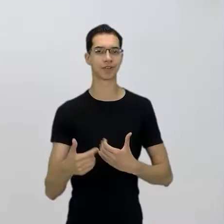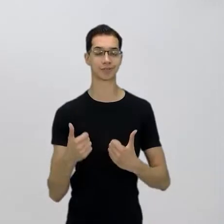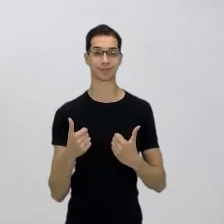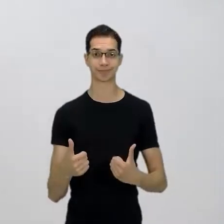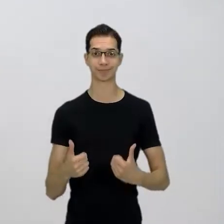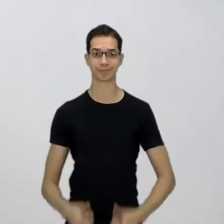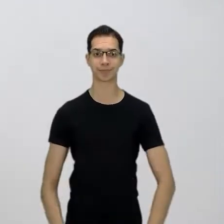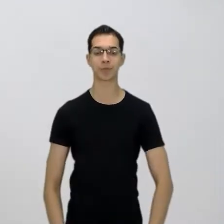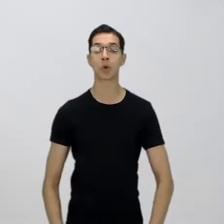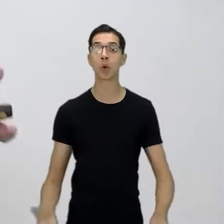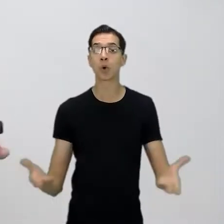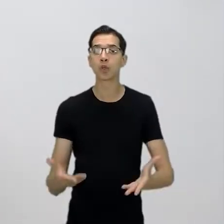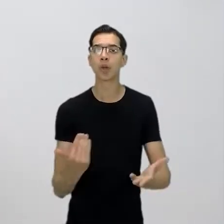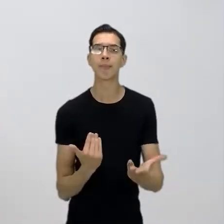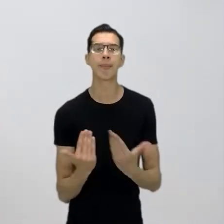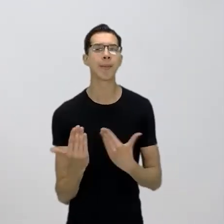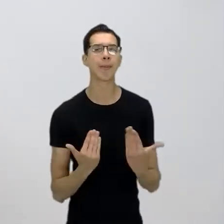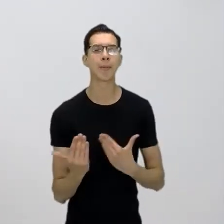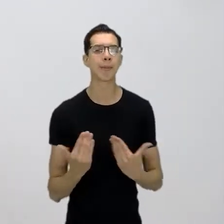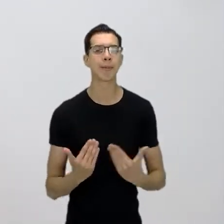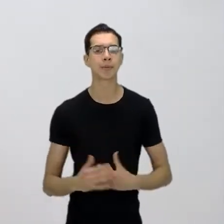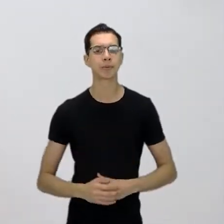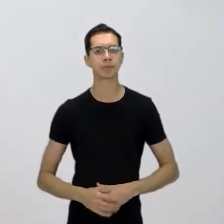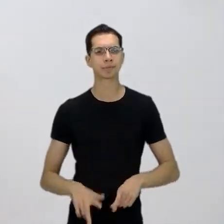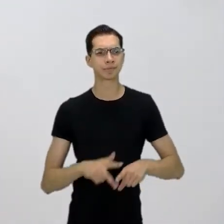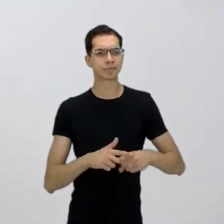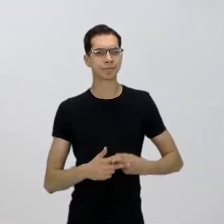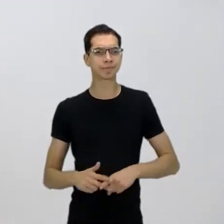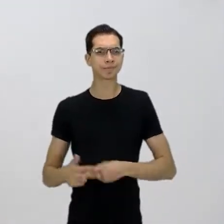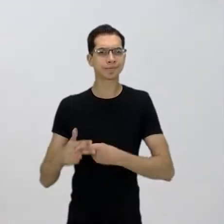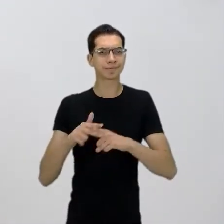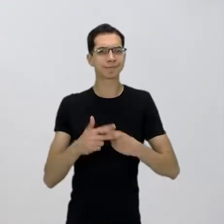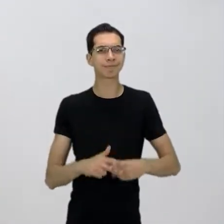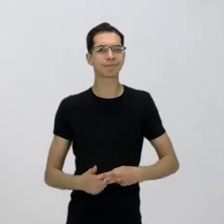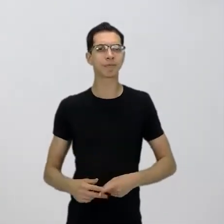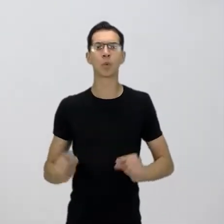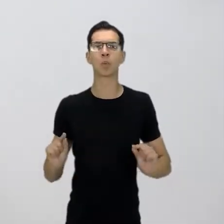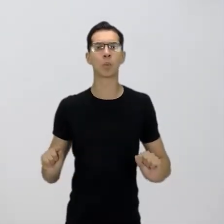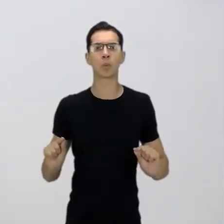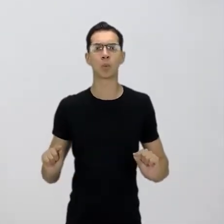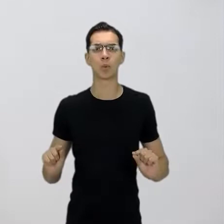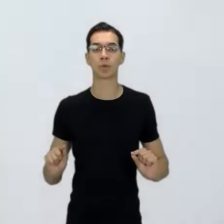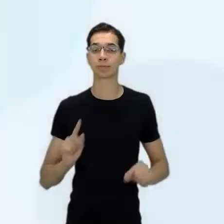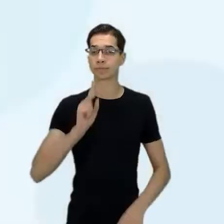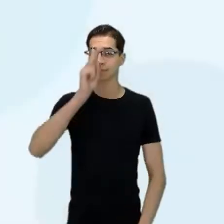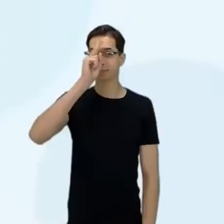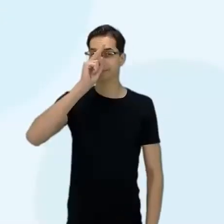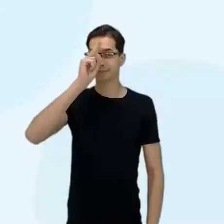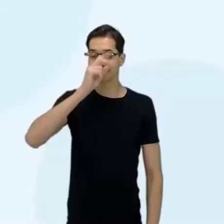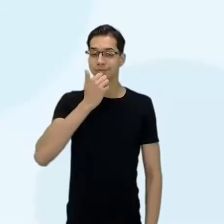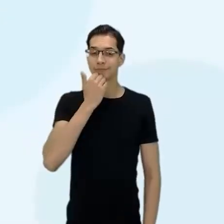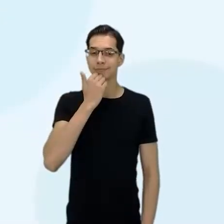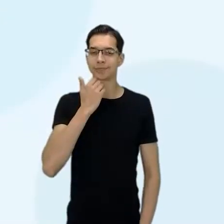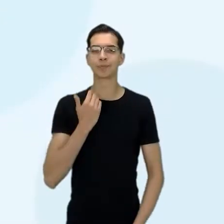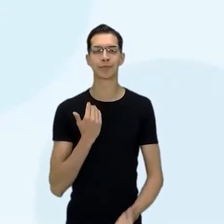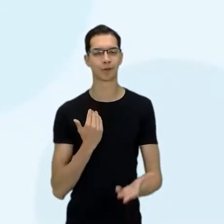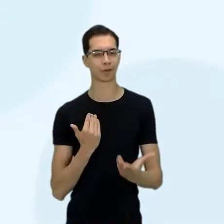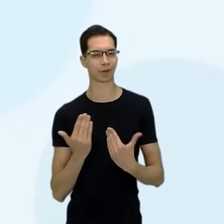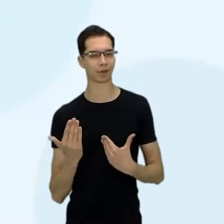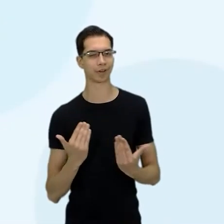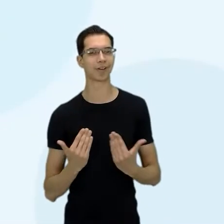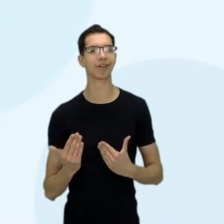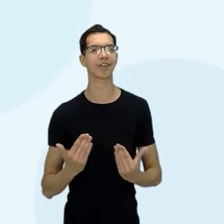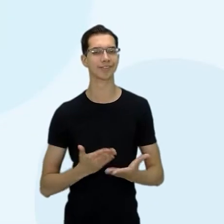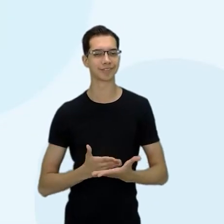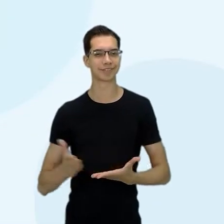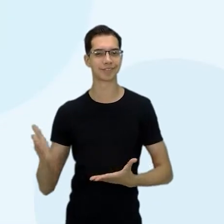conversa aqui é, afinal de contas, o que é mecânica? Vamos conversar um pouquinho sobre a história da ciência, olha só. A mecânica,